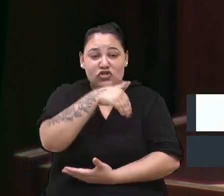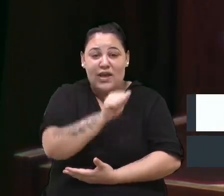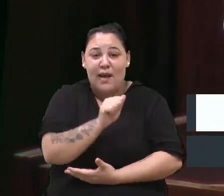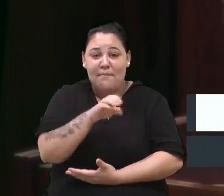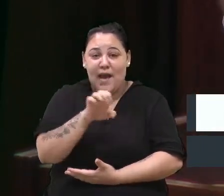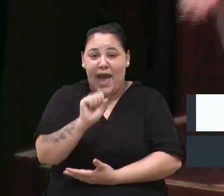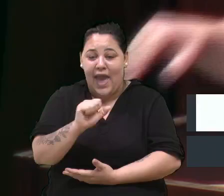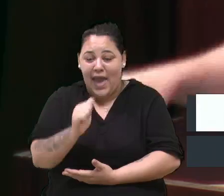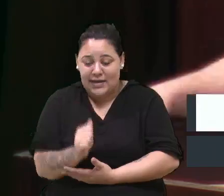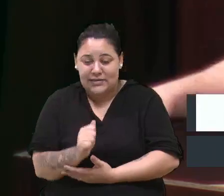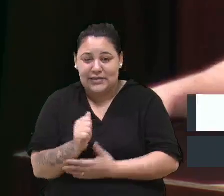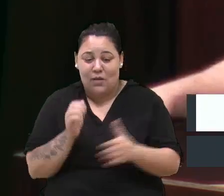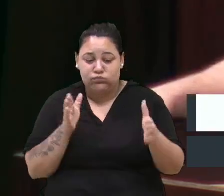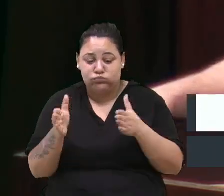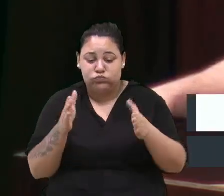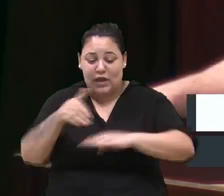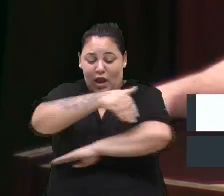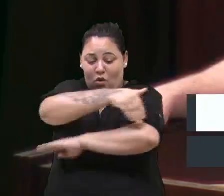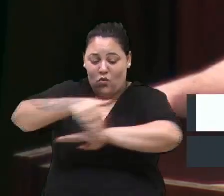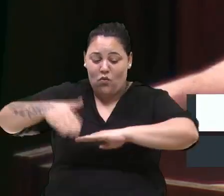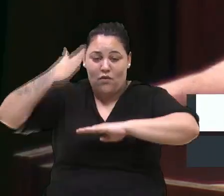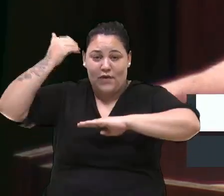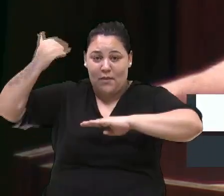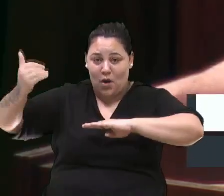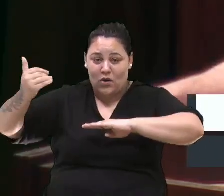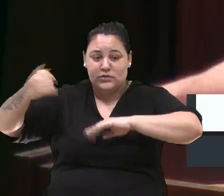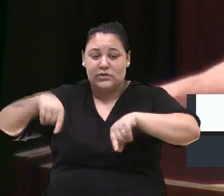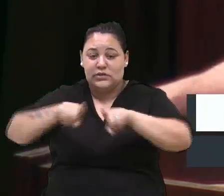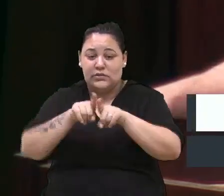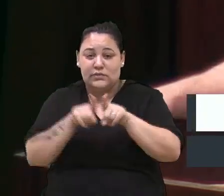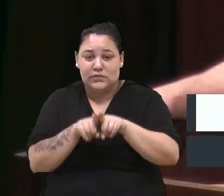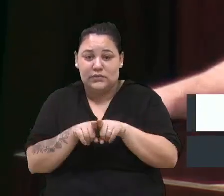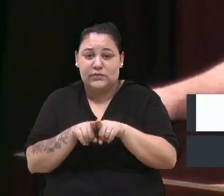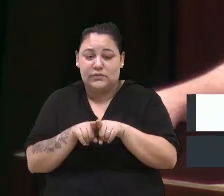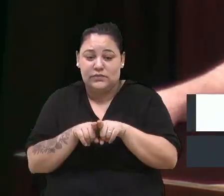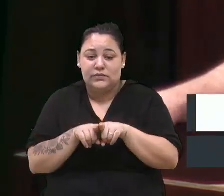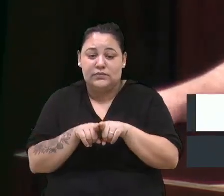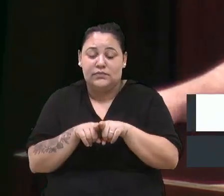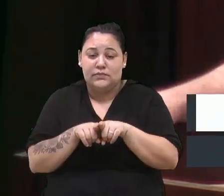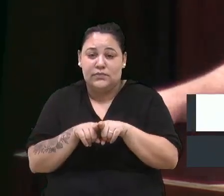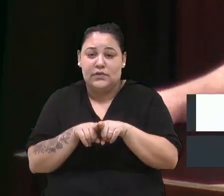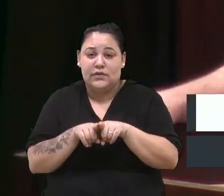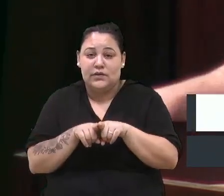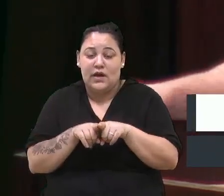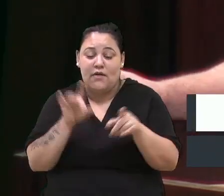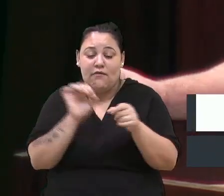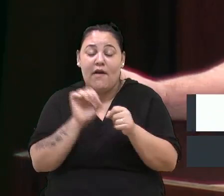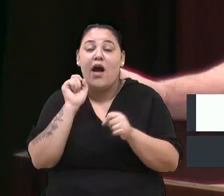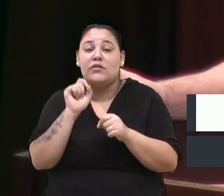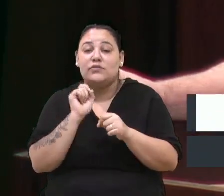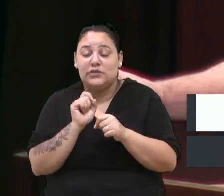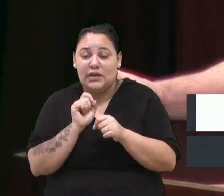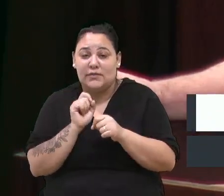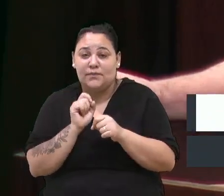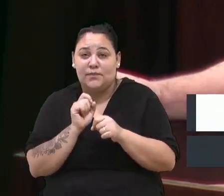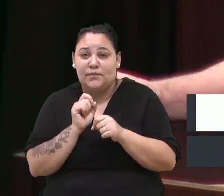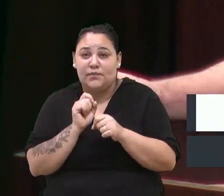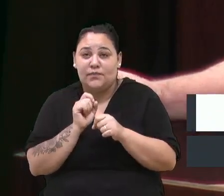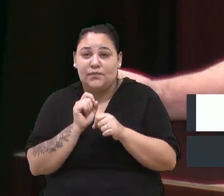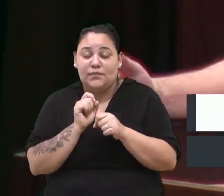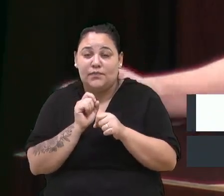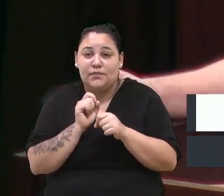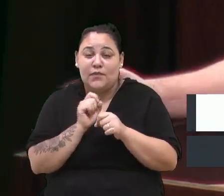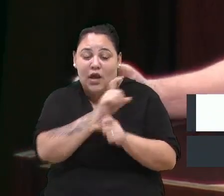assim, entre a Plácido de Castro e a Rua Santos Dumont. Isso faz com que os moradores